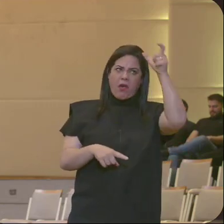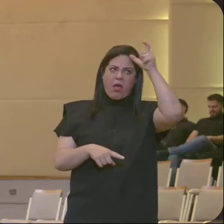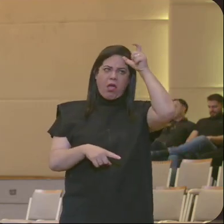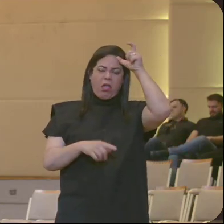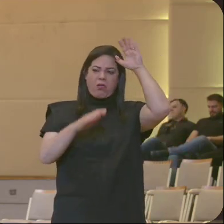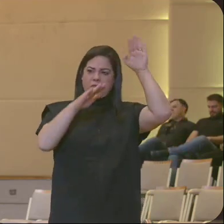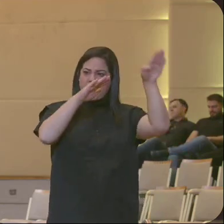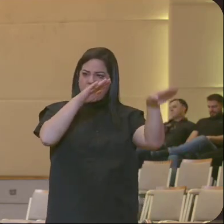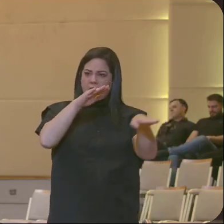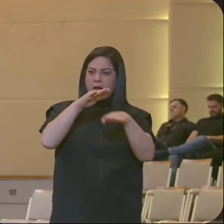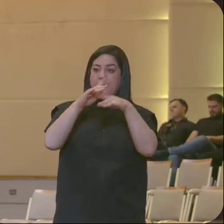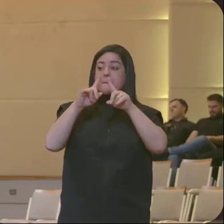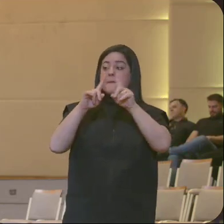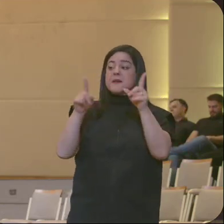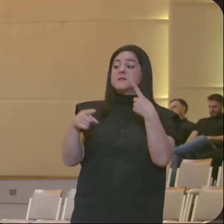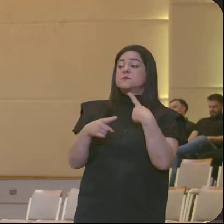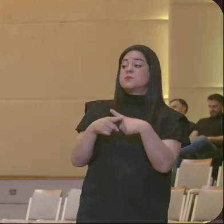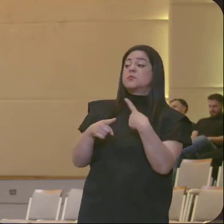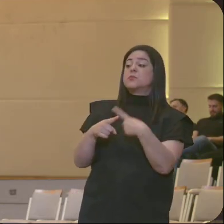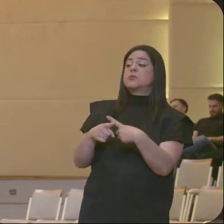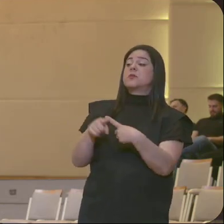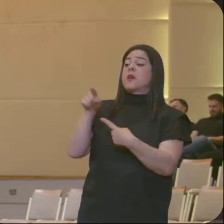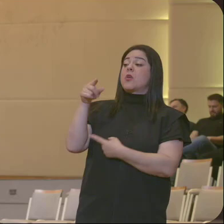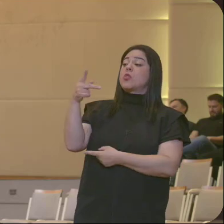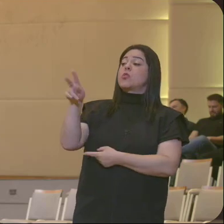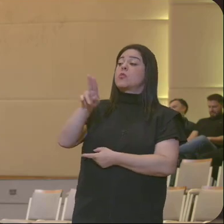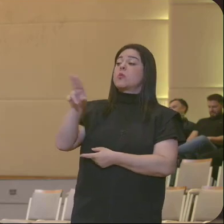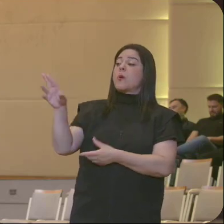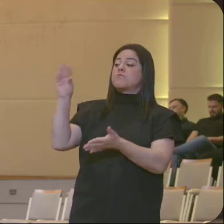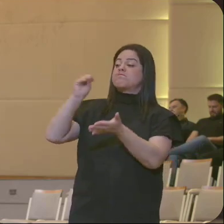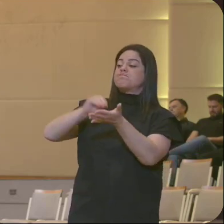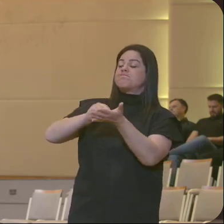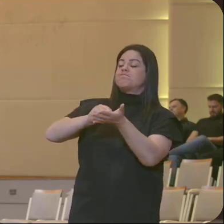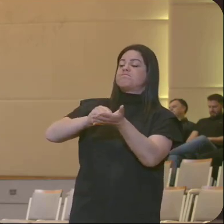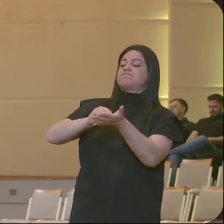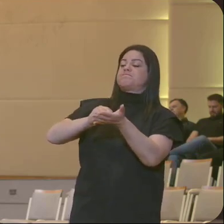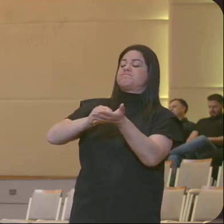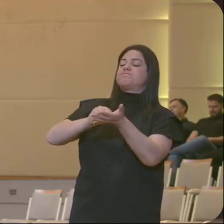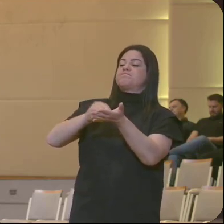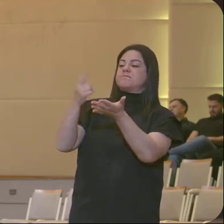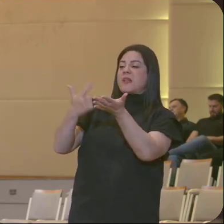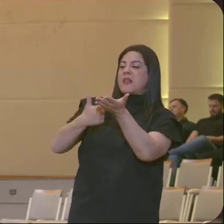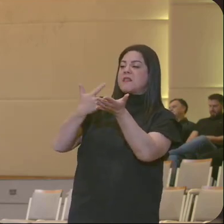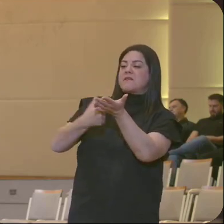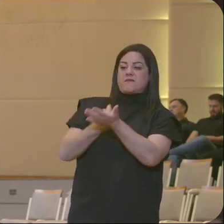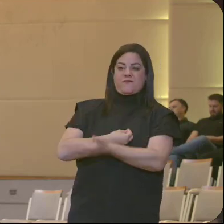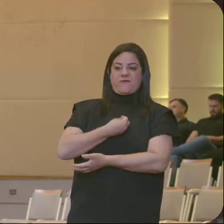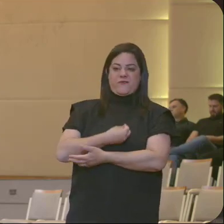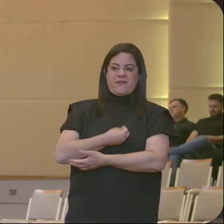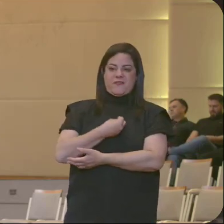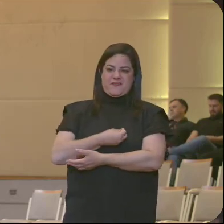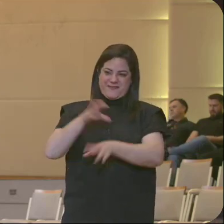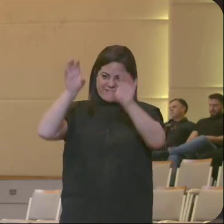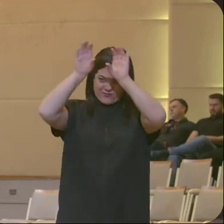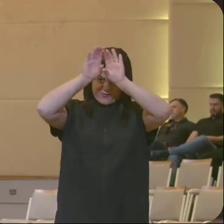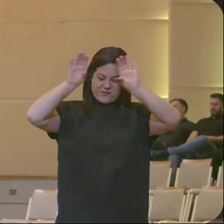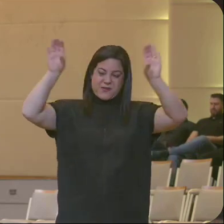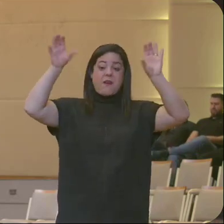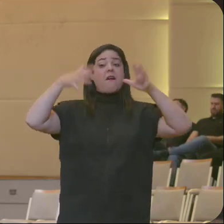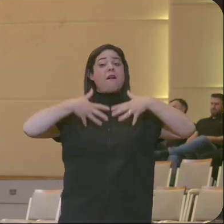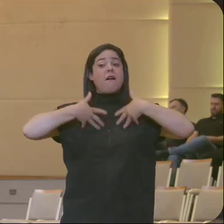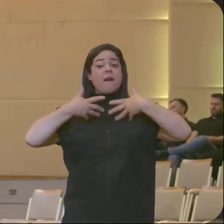mas porque o vosso nome está escrito nos céus. Essa grande alegria vem